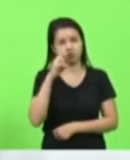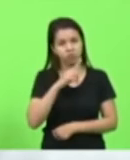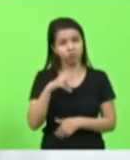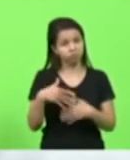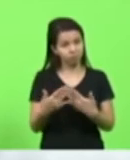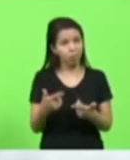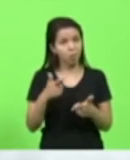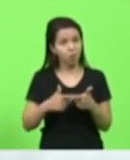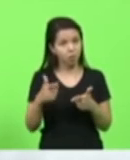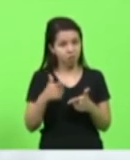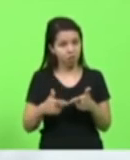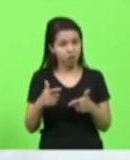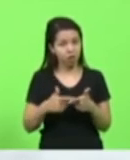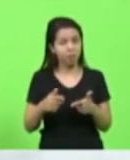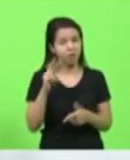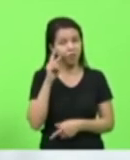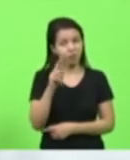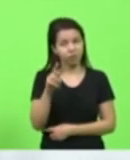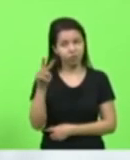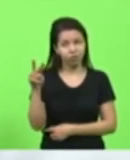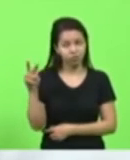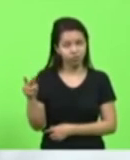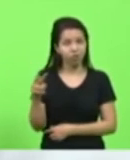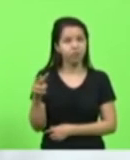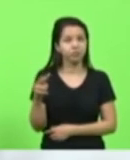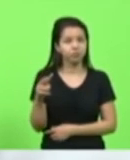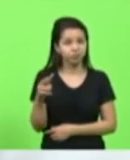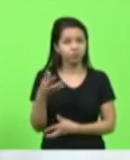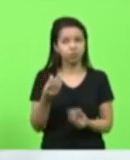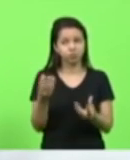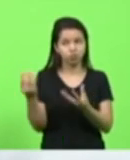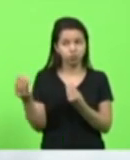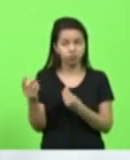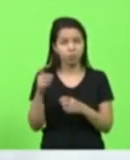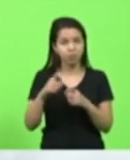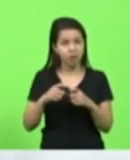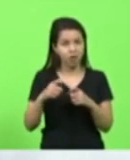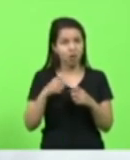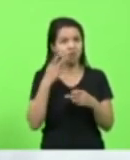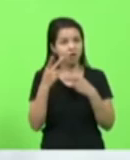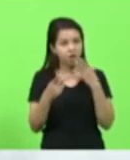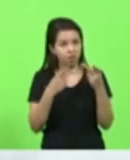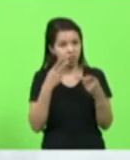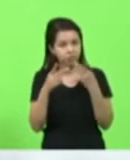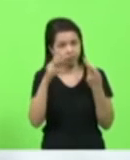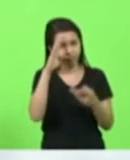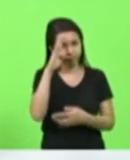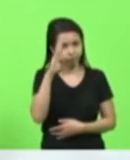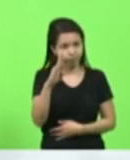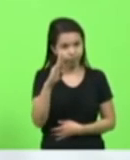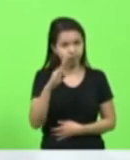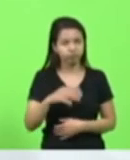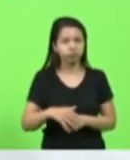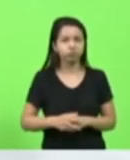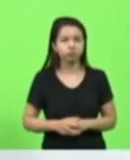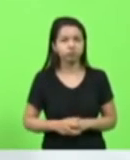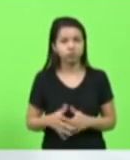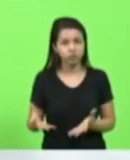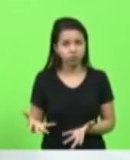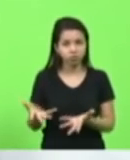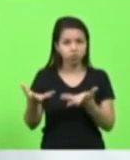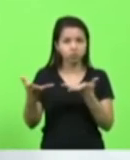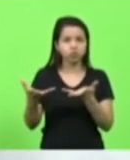é mais a falta de leitos de UTI, mas sim a de sedativos. E principalmente aqui enalteço o papel